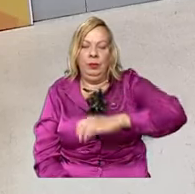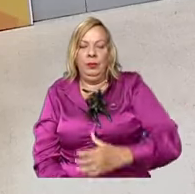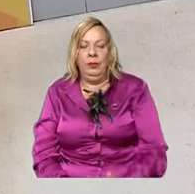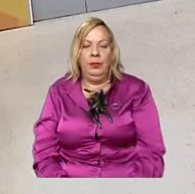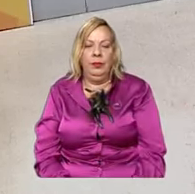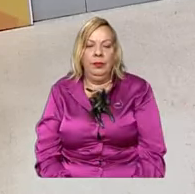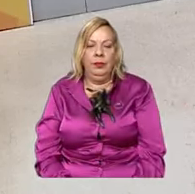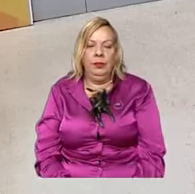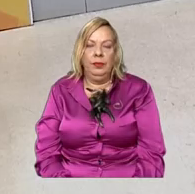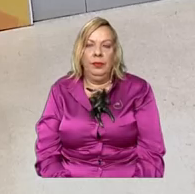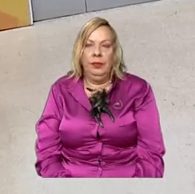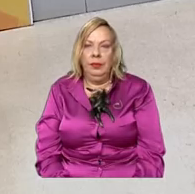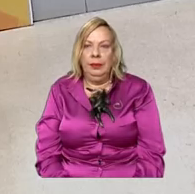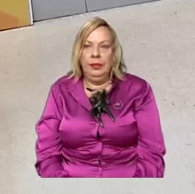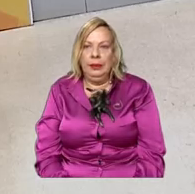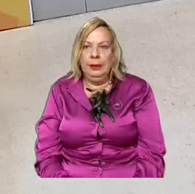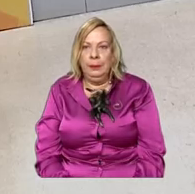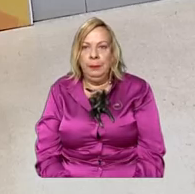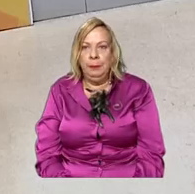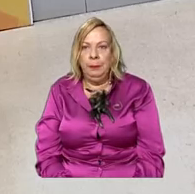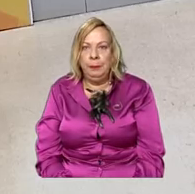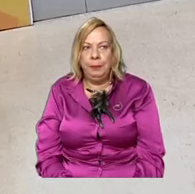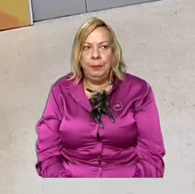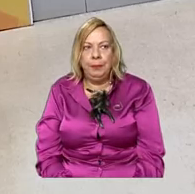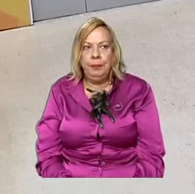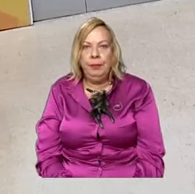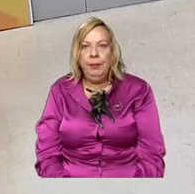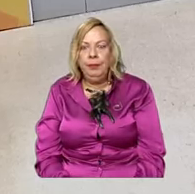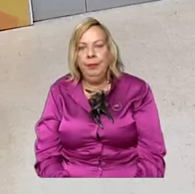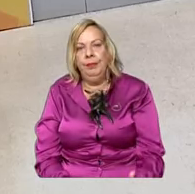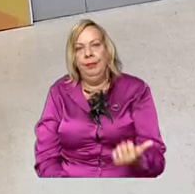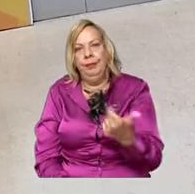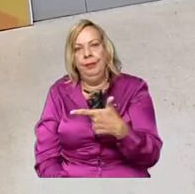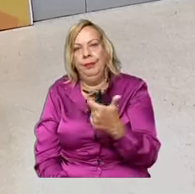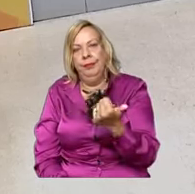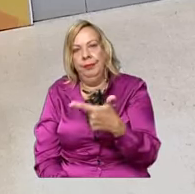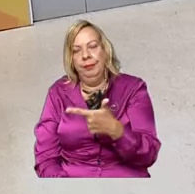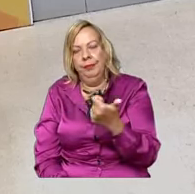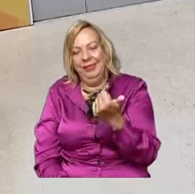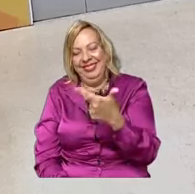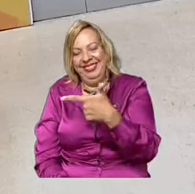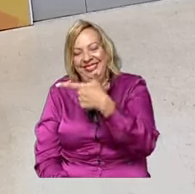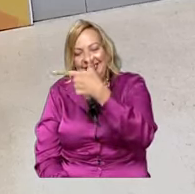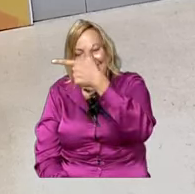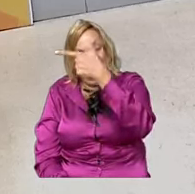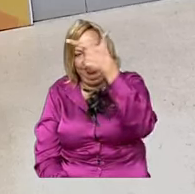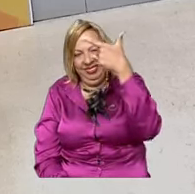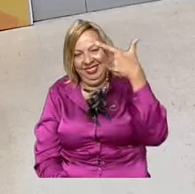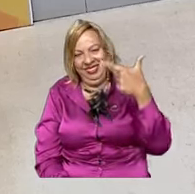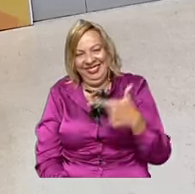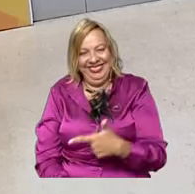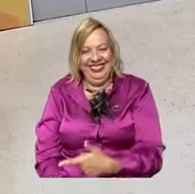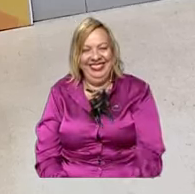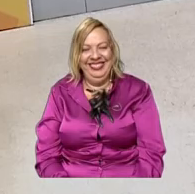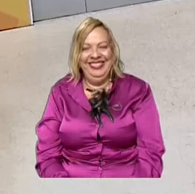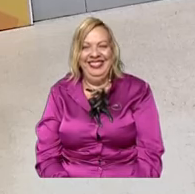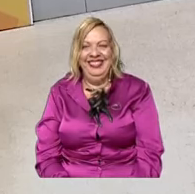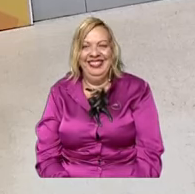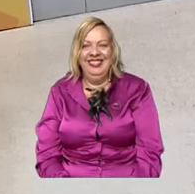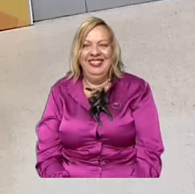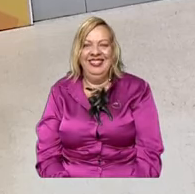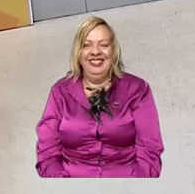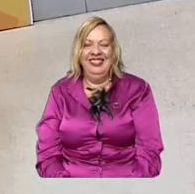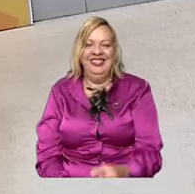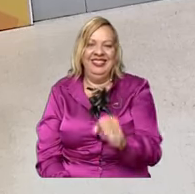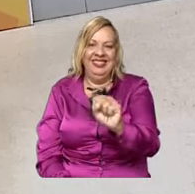e 09, já pode marcar, tá? Marca também número 12, 12, 12. 12 subiu e